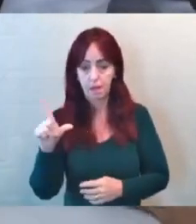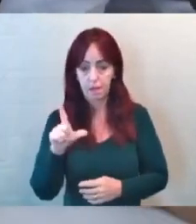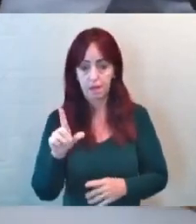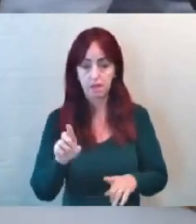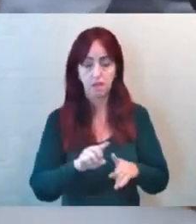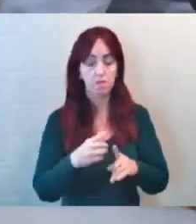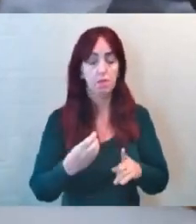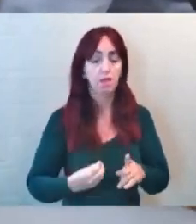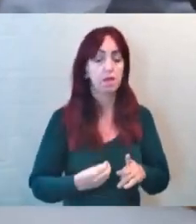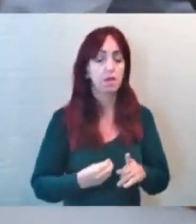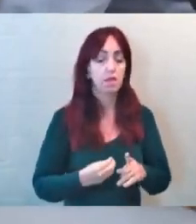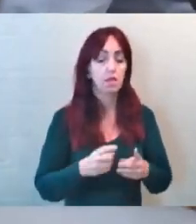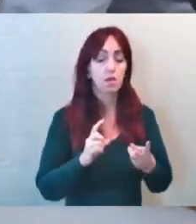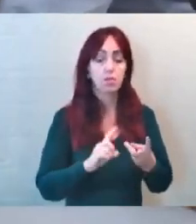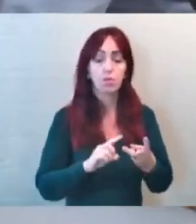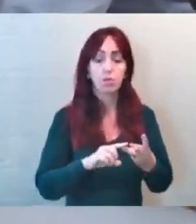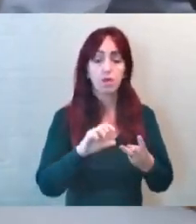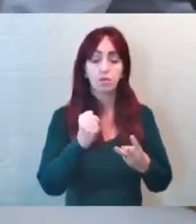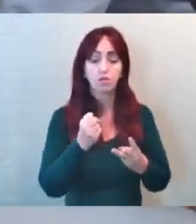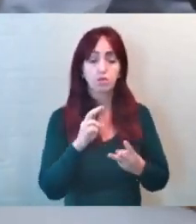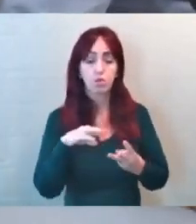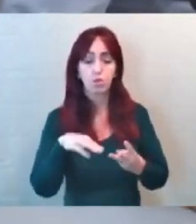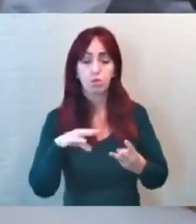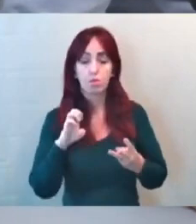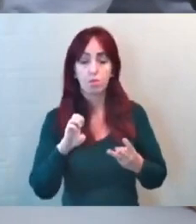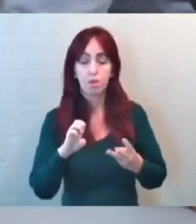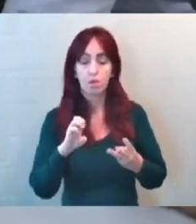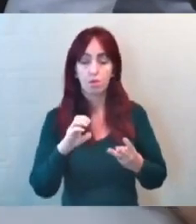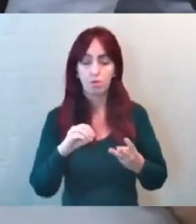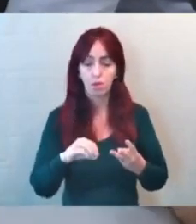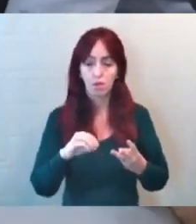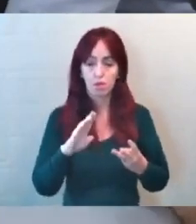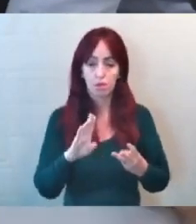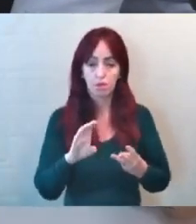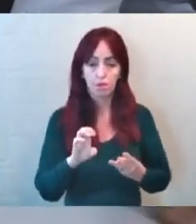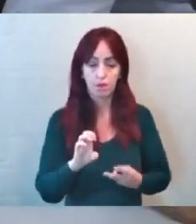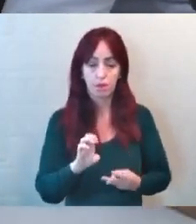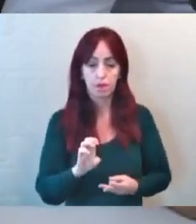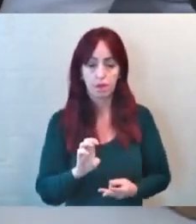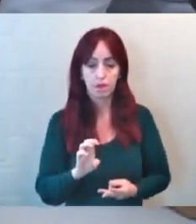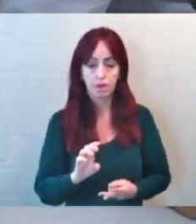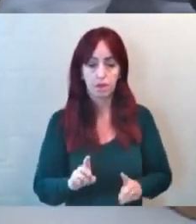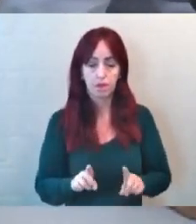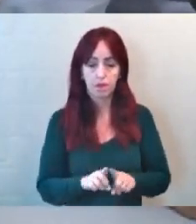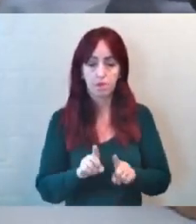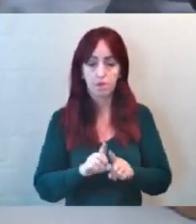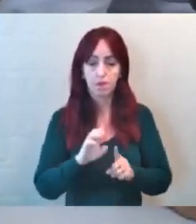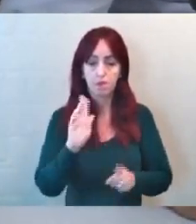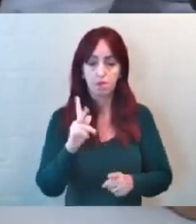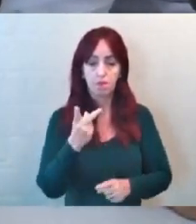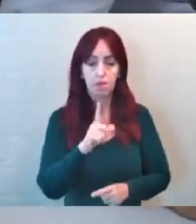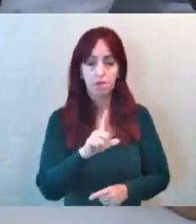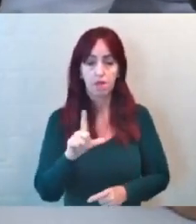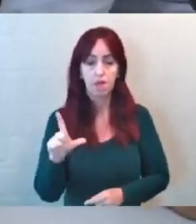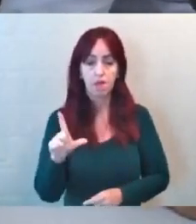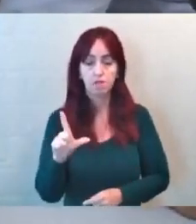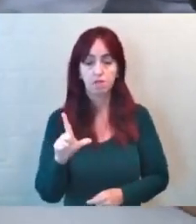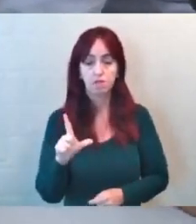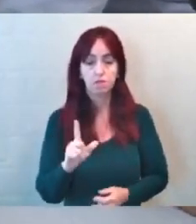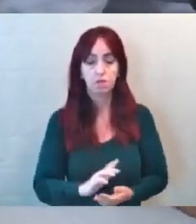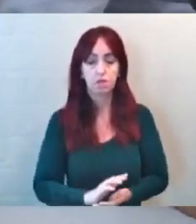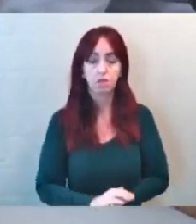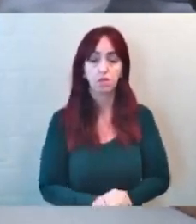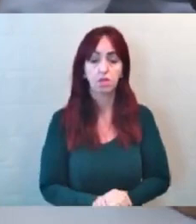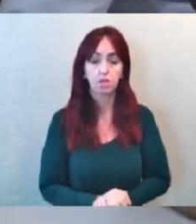BH Leste Transporte S.A., passaram-se cerca de 9 meses, período na qual a BH Leste operou